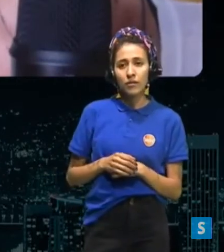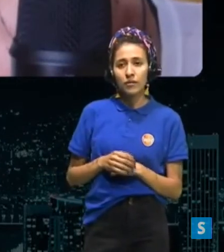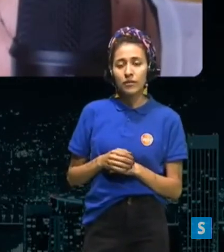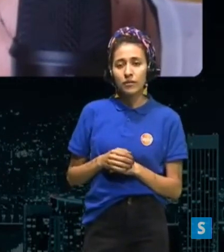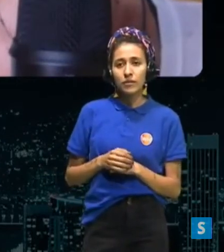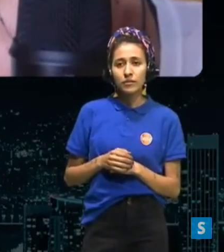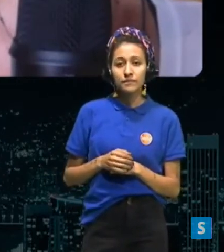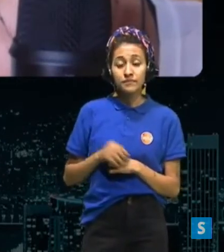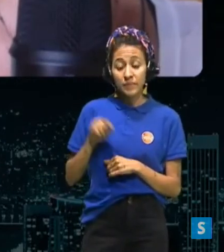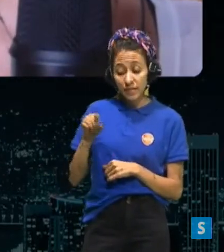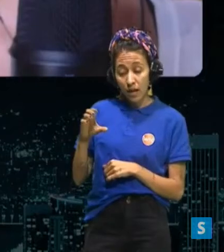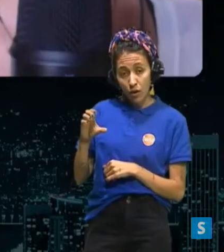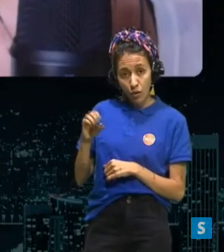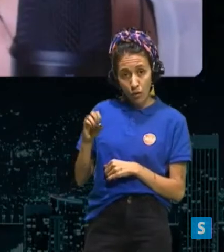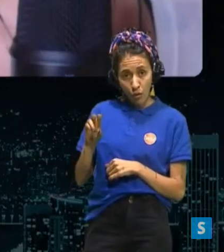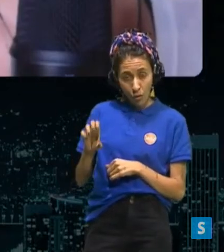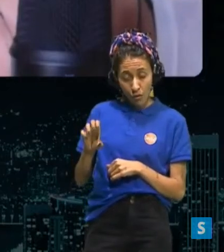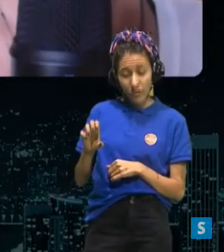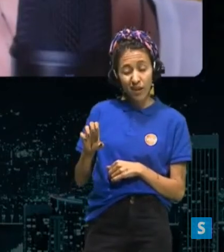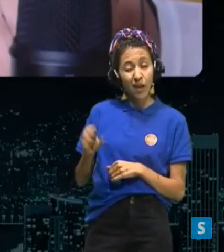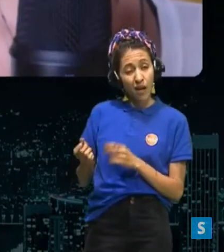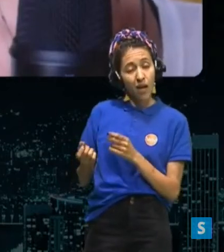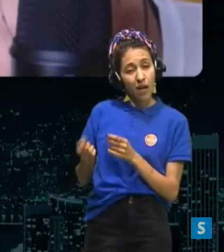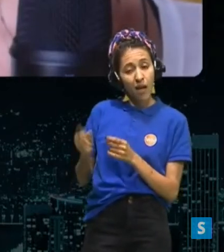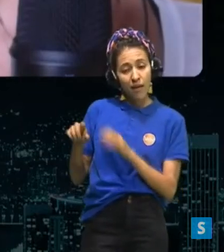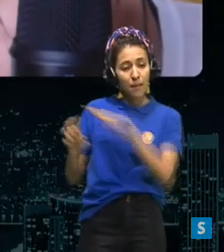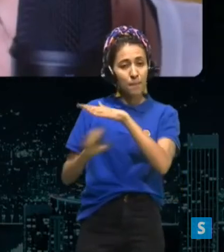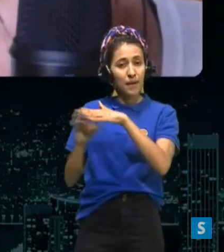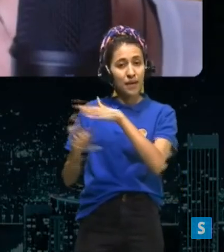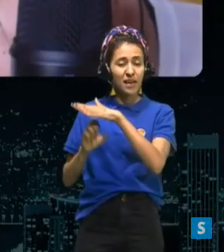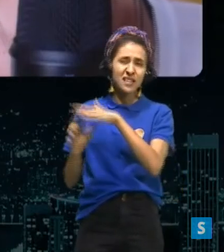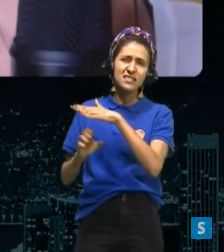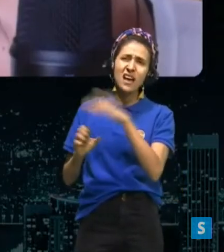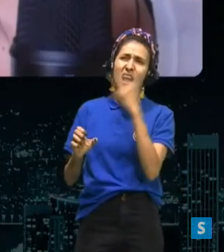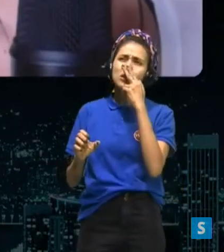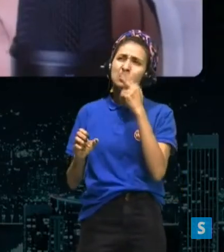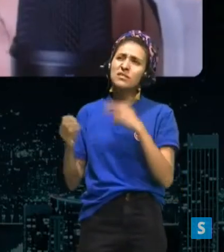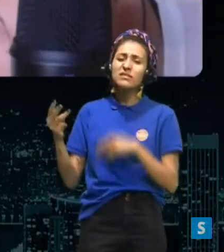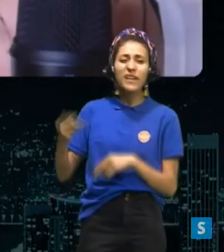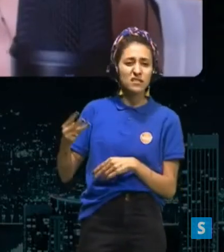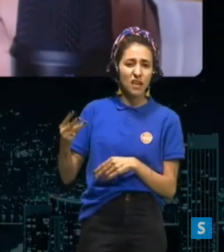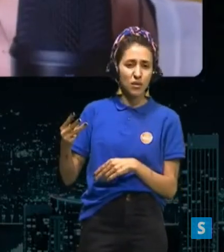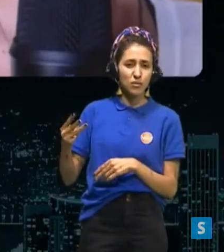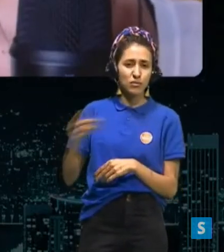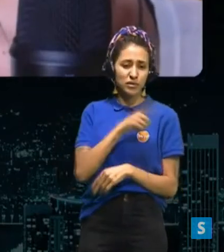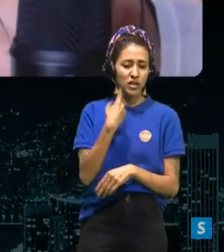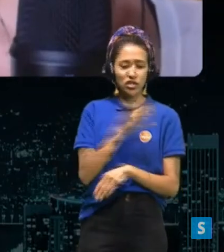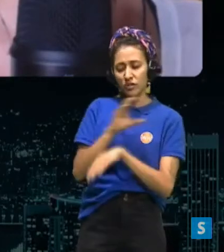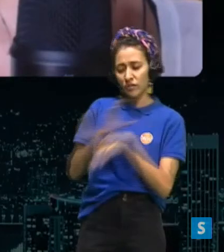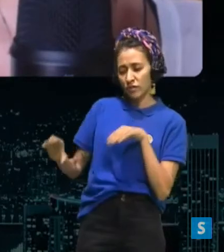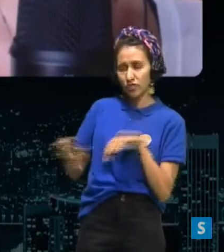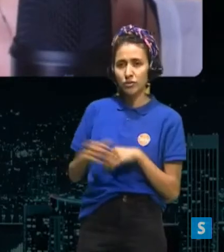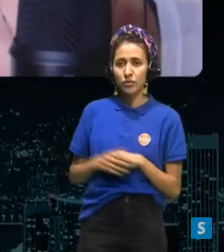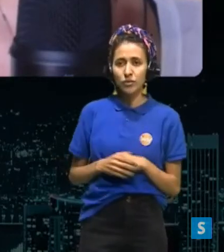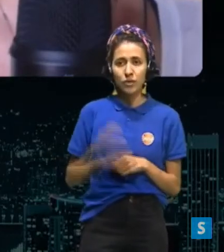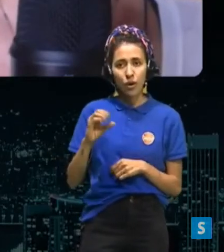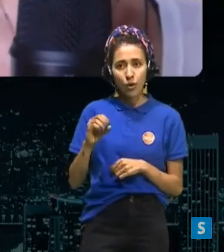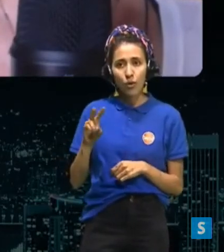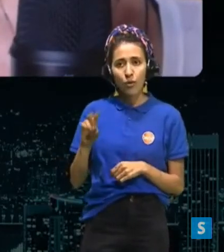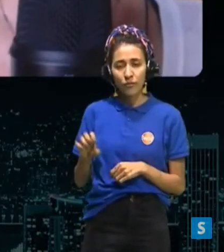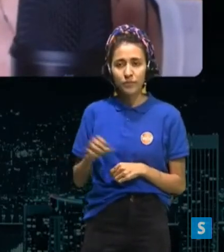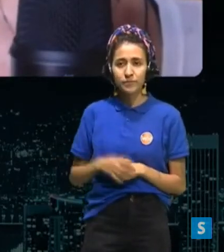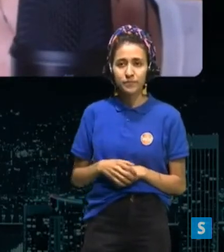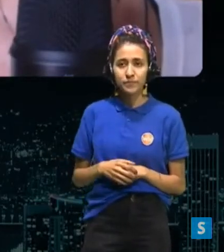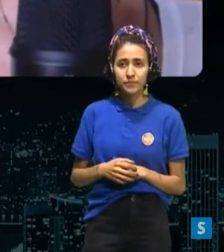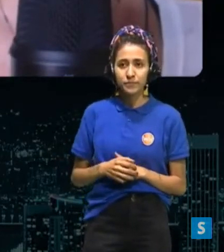a couve foi um dos primeiros investimentos Talvez o terceiro Vão falar da da couve e bom